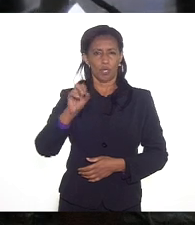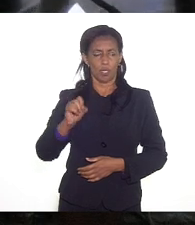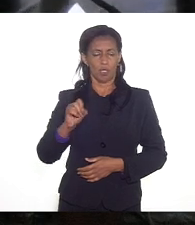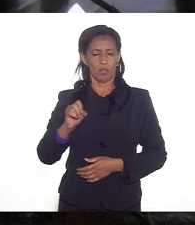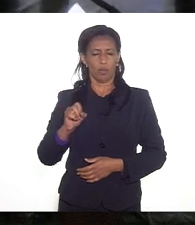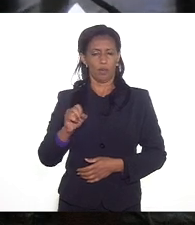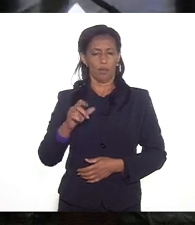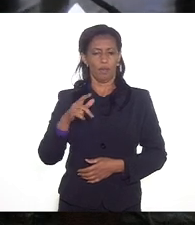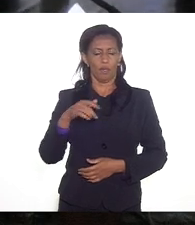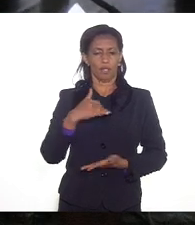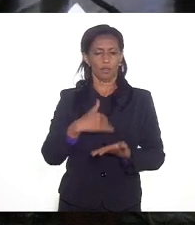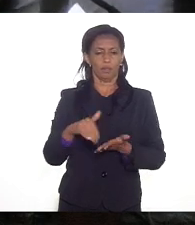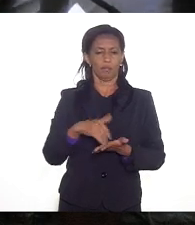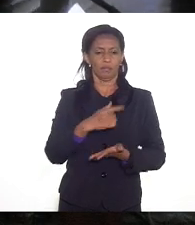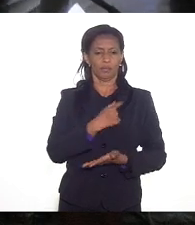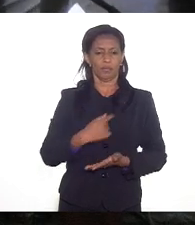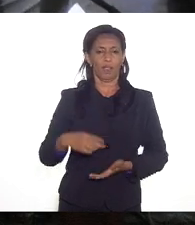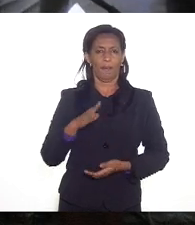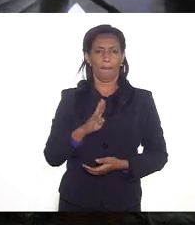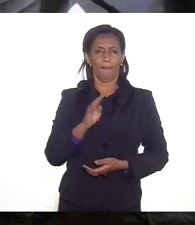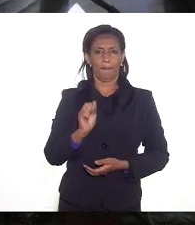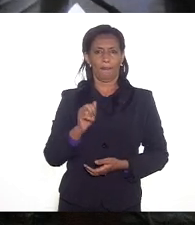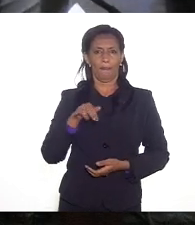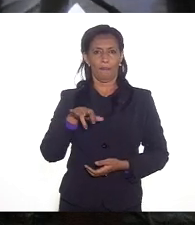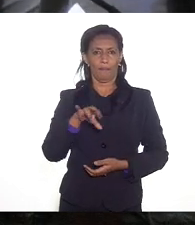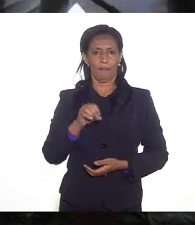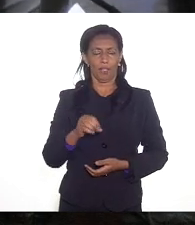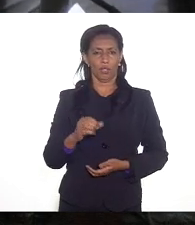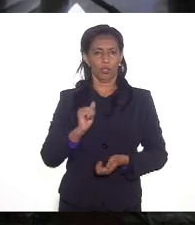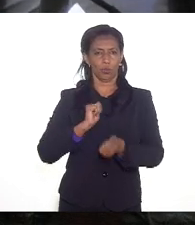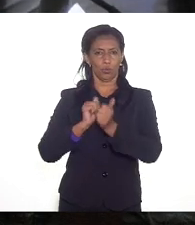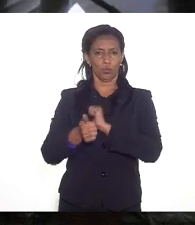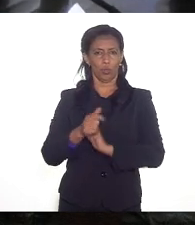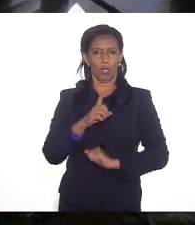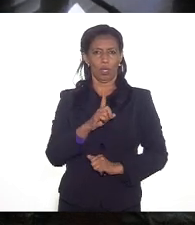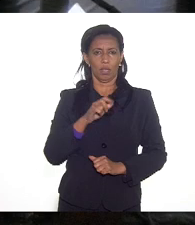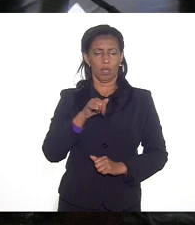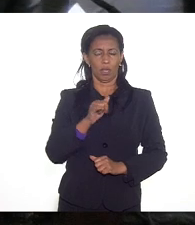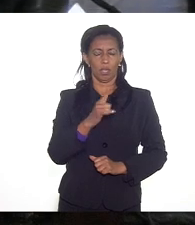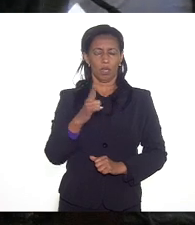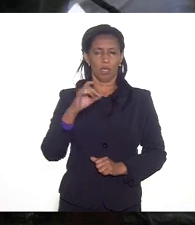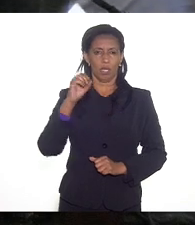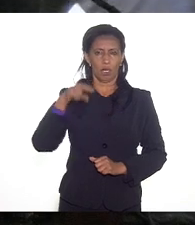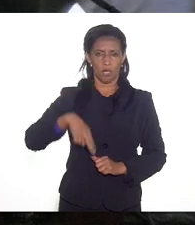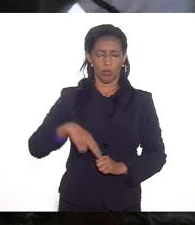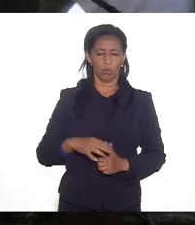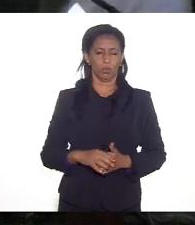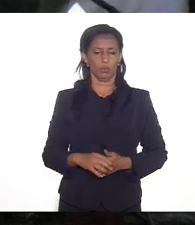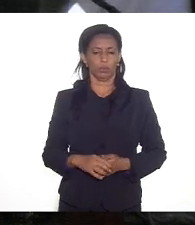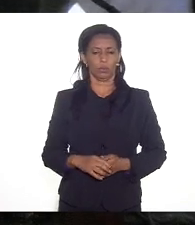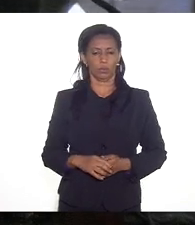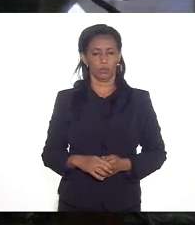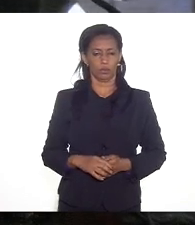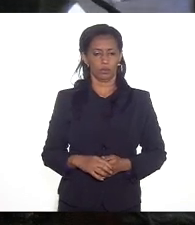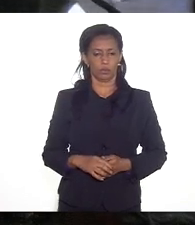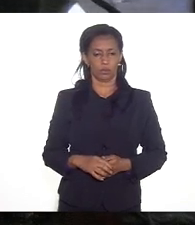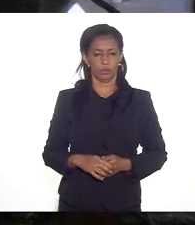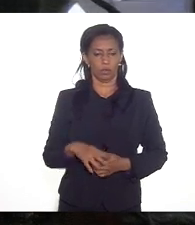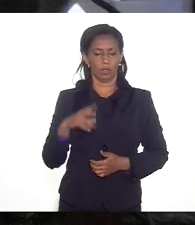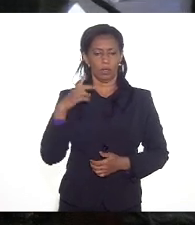Alferes secretário de governo baixinho do Milton secretário de esporte o vereador Denilson ligeirinho o